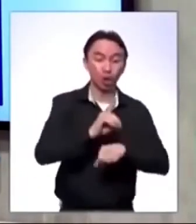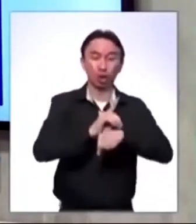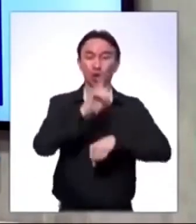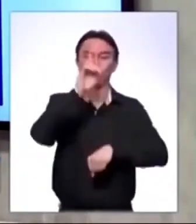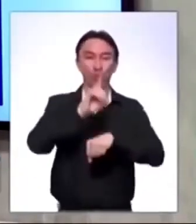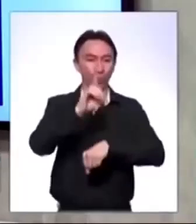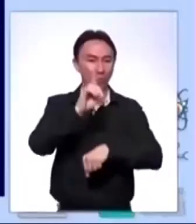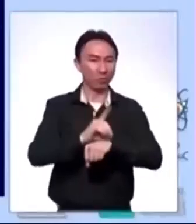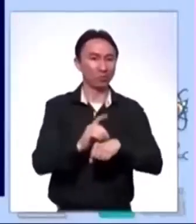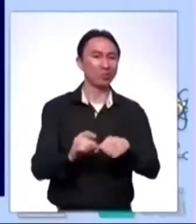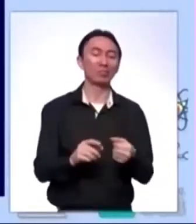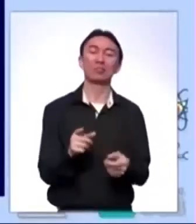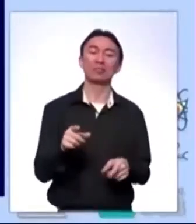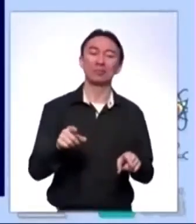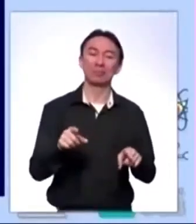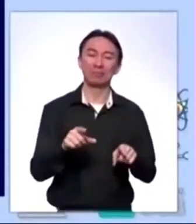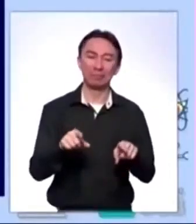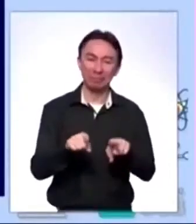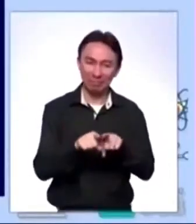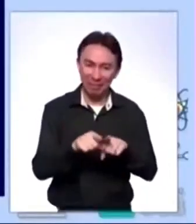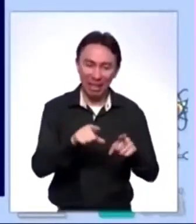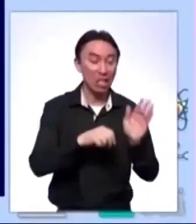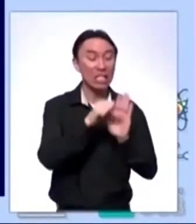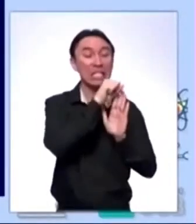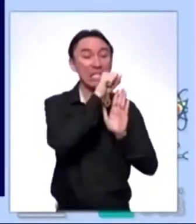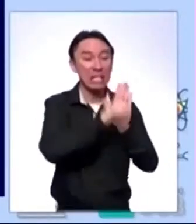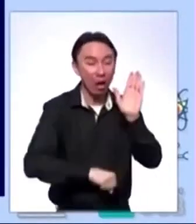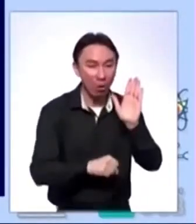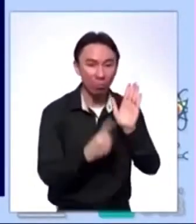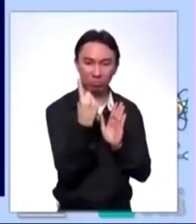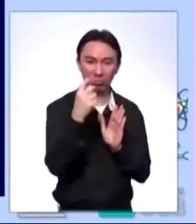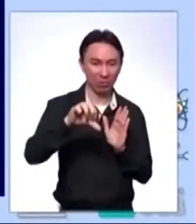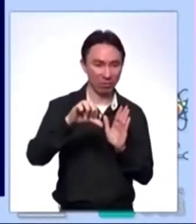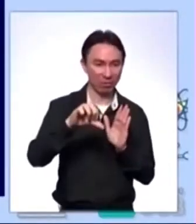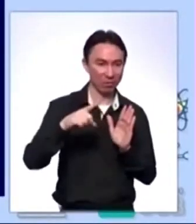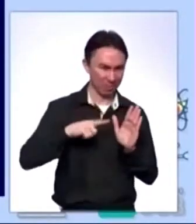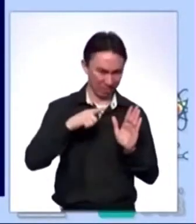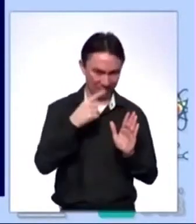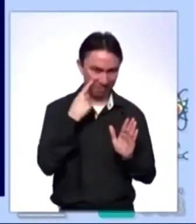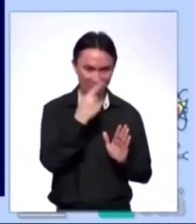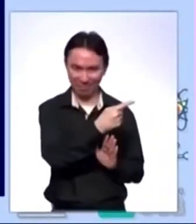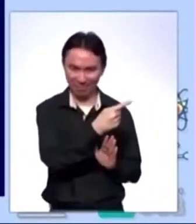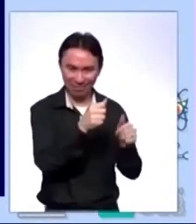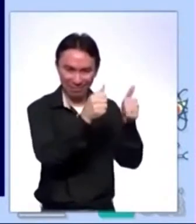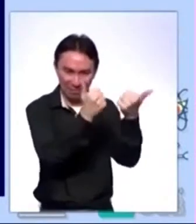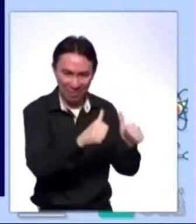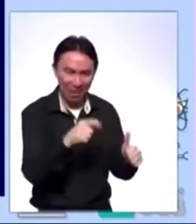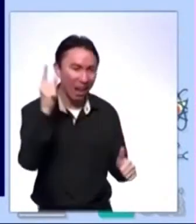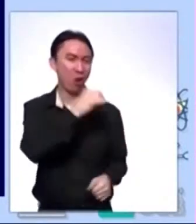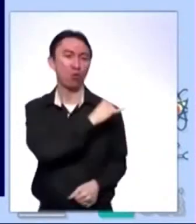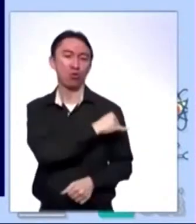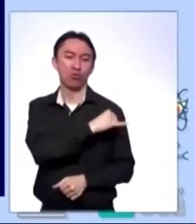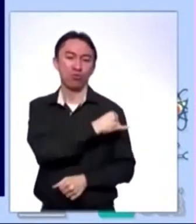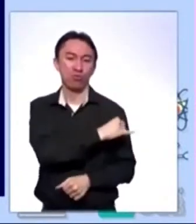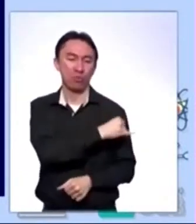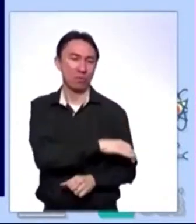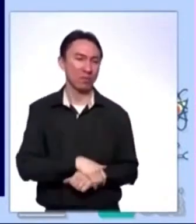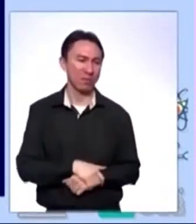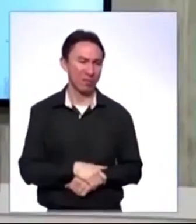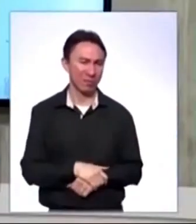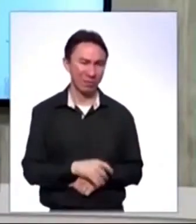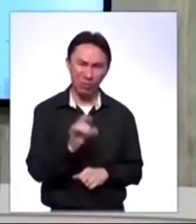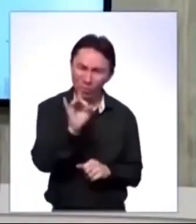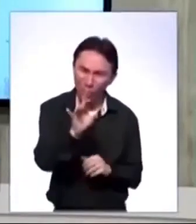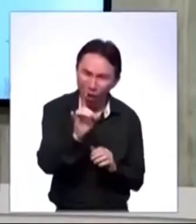XIX. Olha lá. Nossa, Marcelo, mas só vai ter... Esse aqui é ele, ó, uma estátua lá no Rio de Janeiro. Mas, professor, só vai ter teatro no